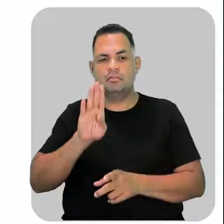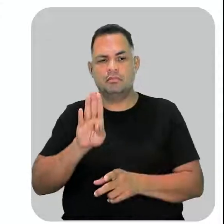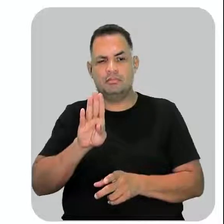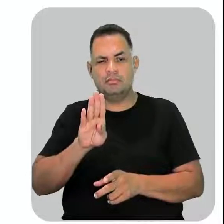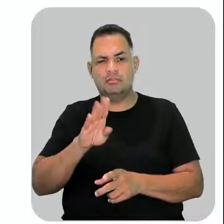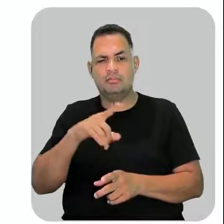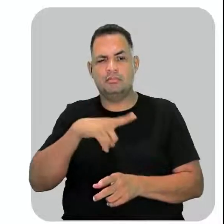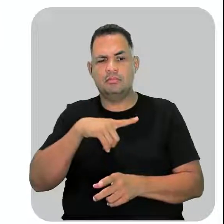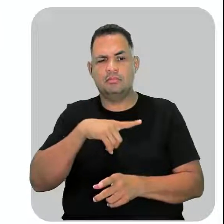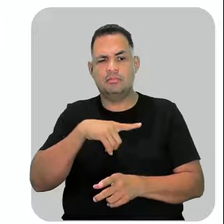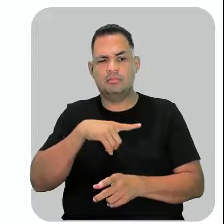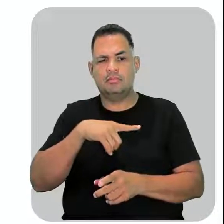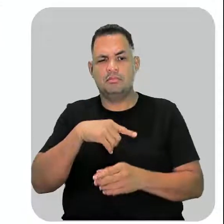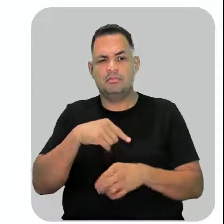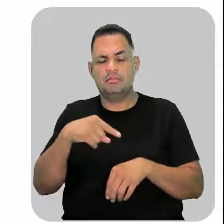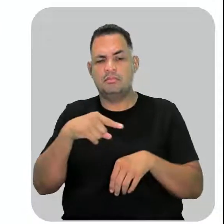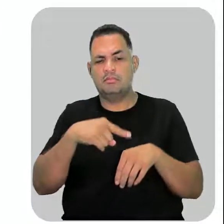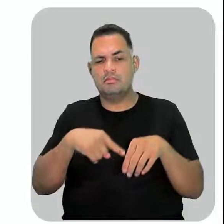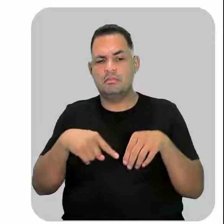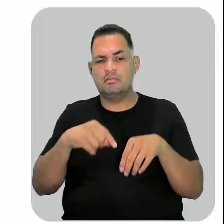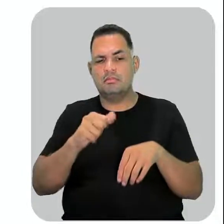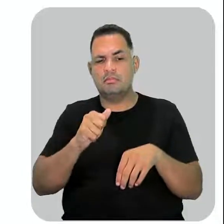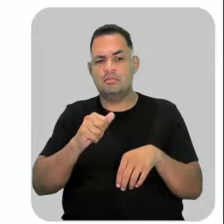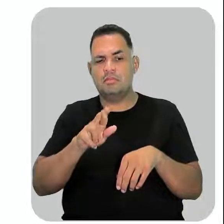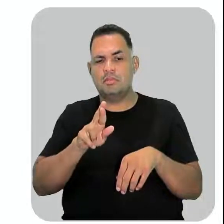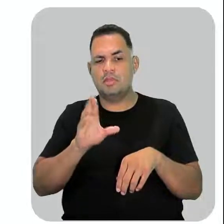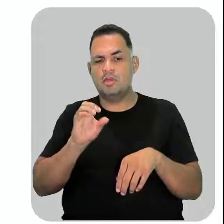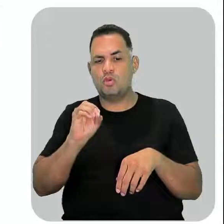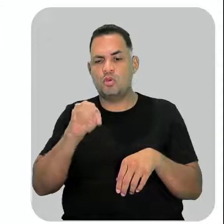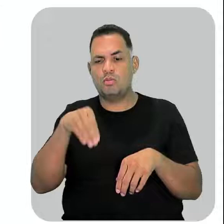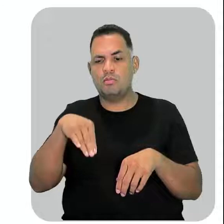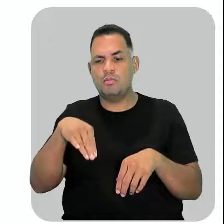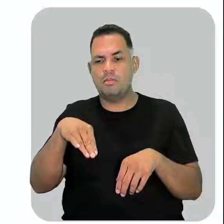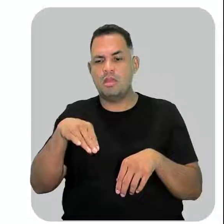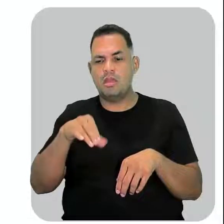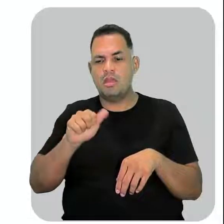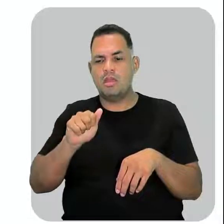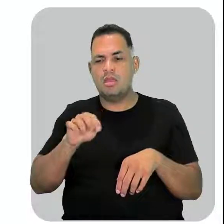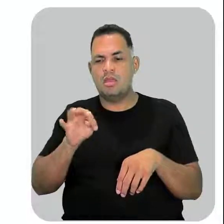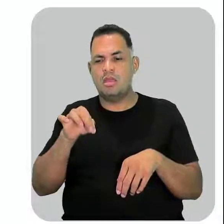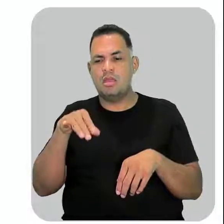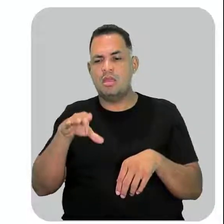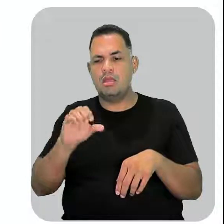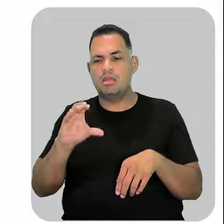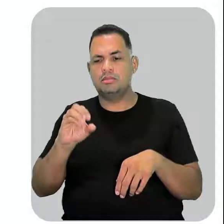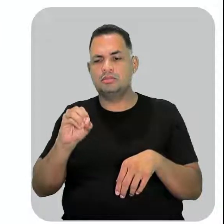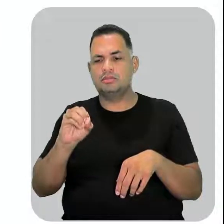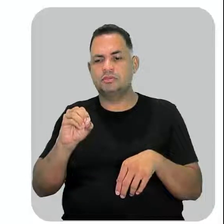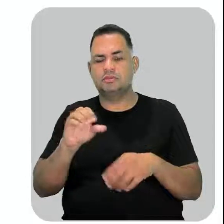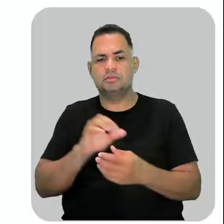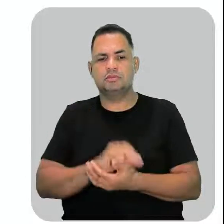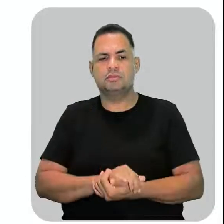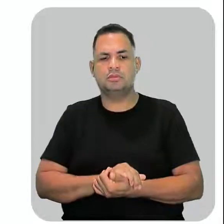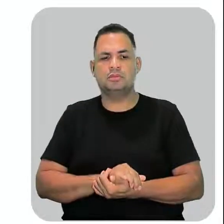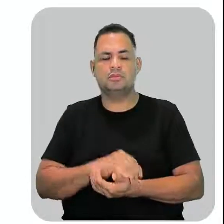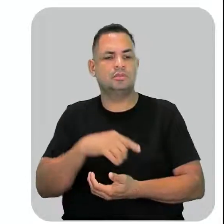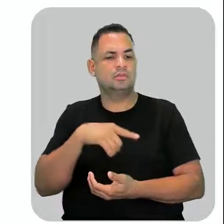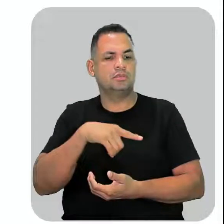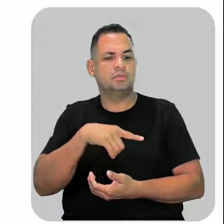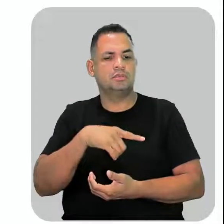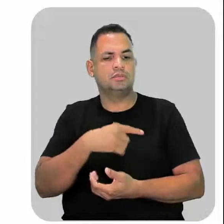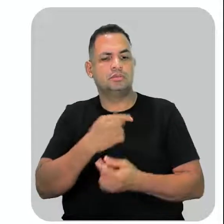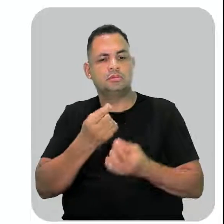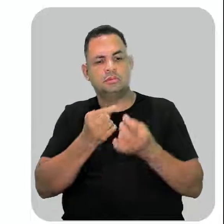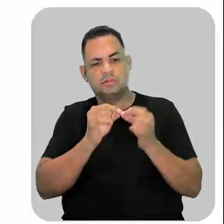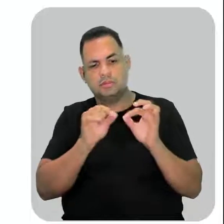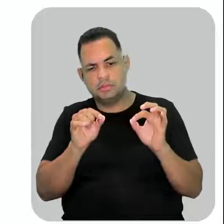anel aromático. Aqui nós temos as ligações duplas conjugadas com a simples, ó. Aqui tem ligação dupla,